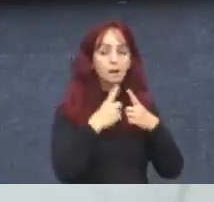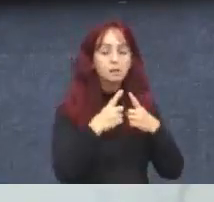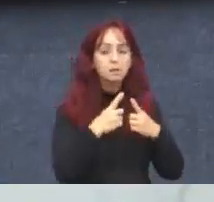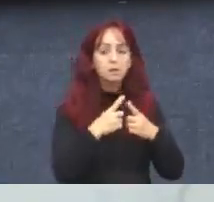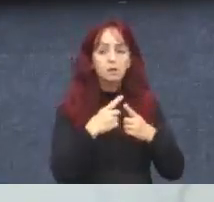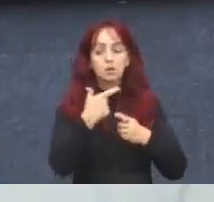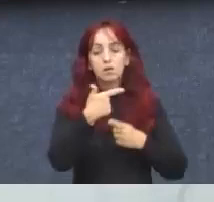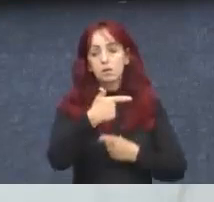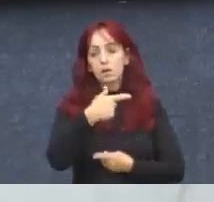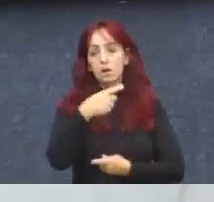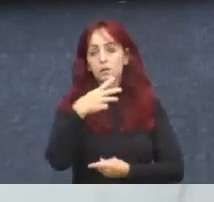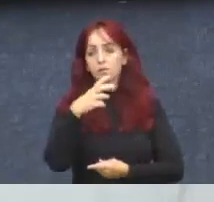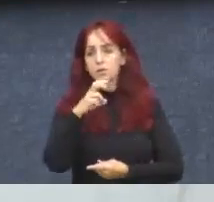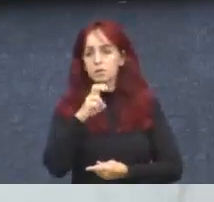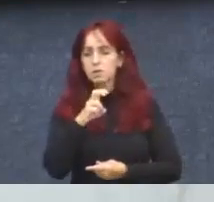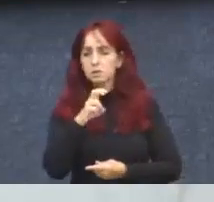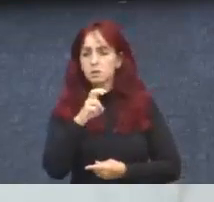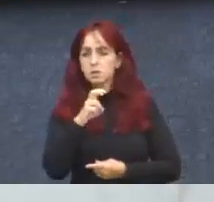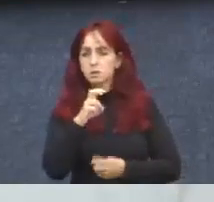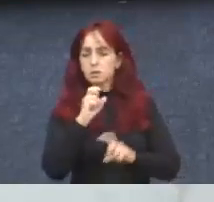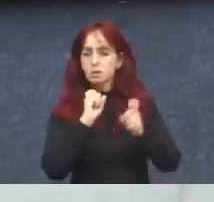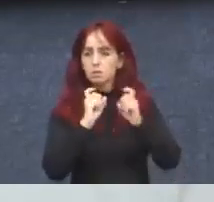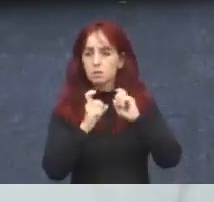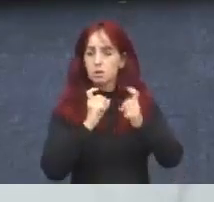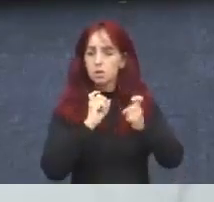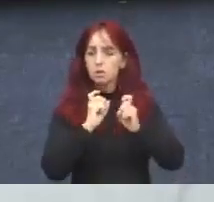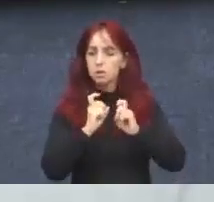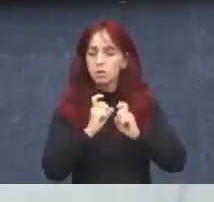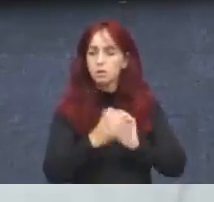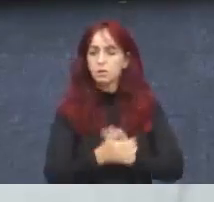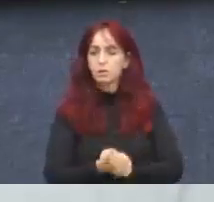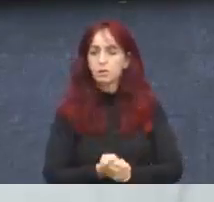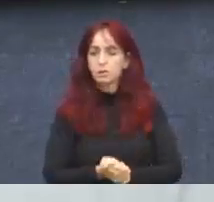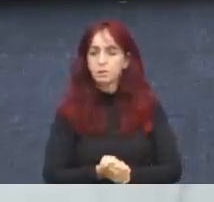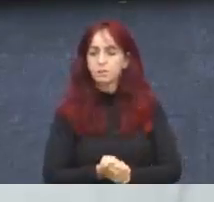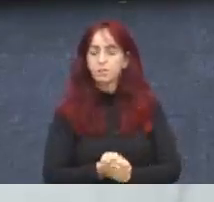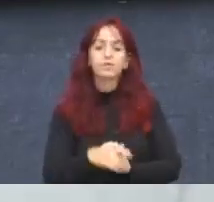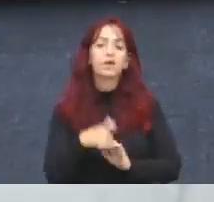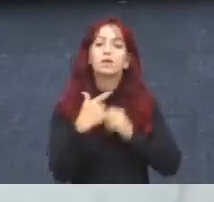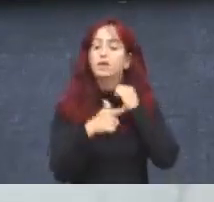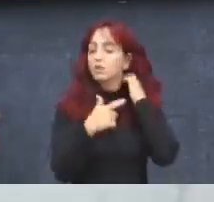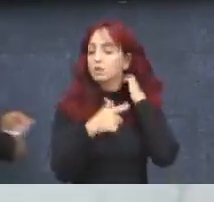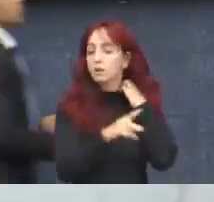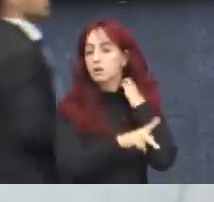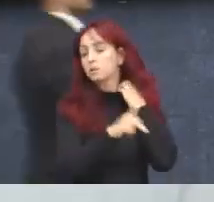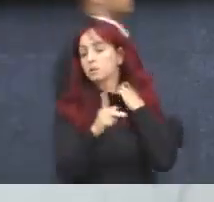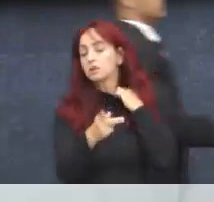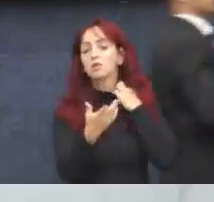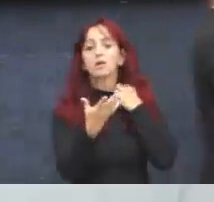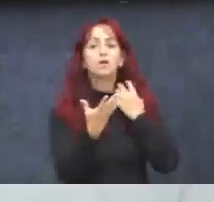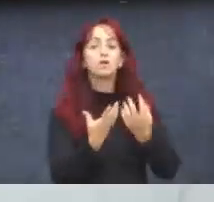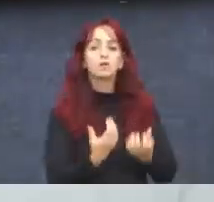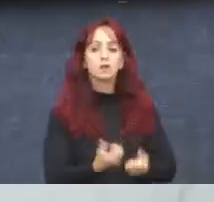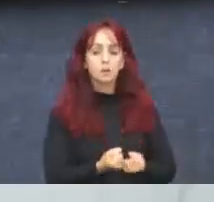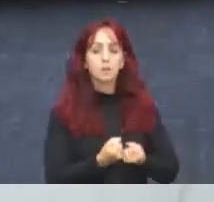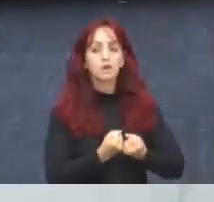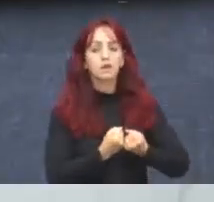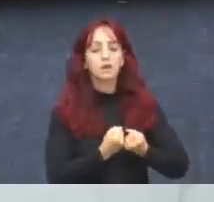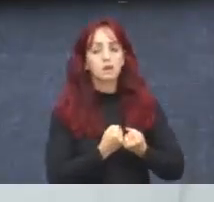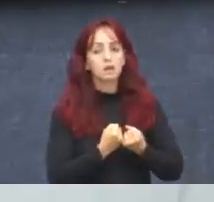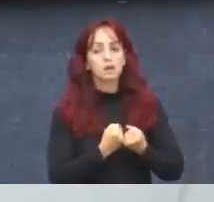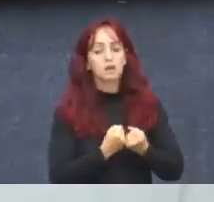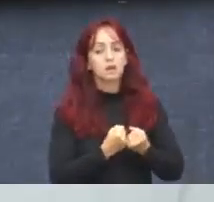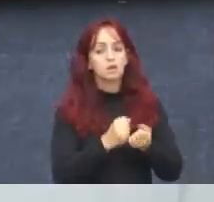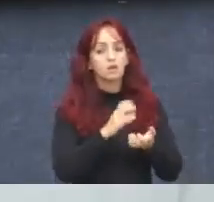Após a leitura, que eu peço tempo de liderança? Perdão. Não tendo esta presidência recebido a impugnação da ata da